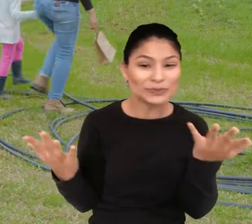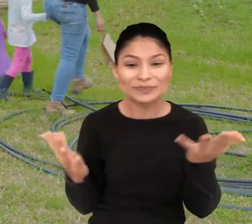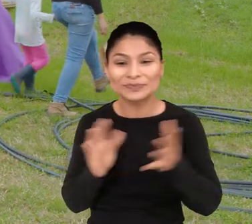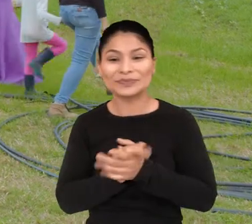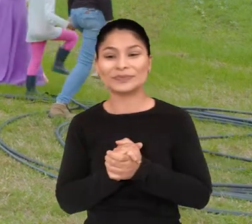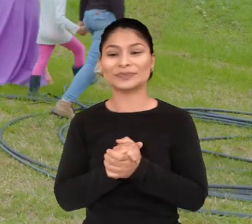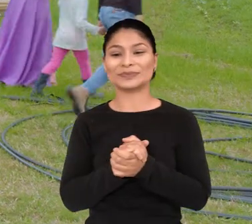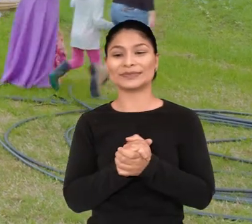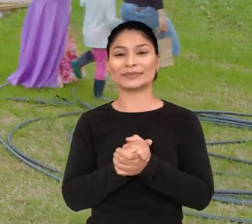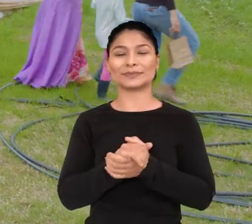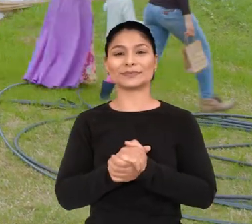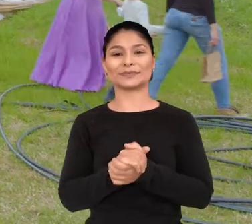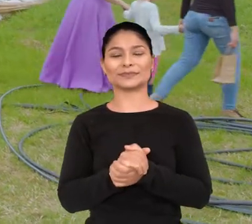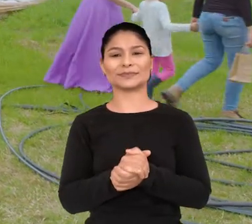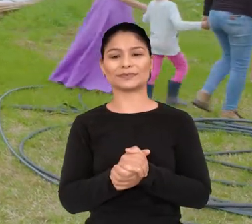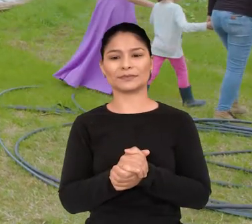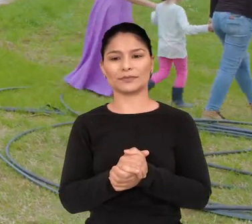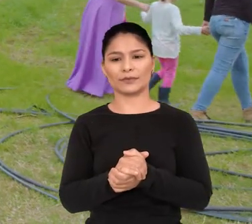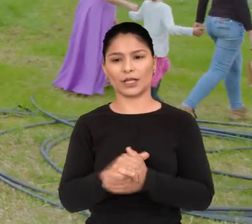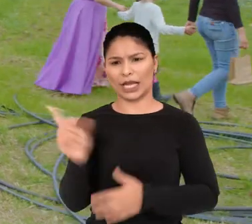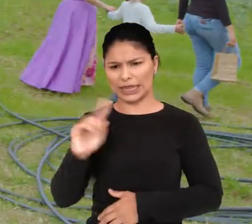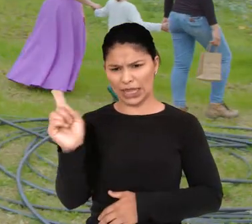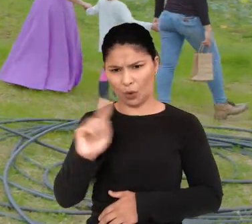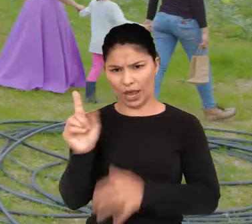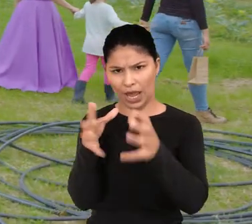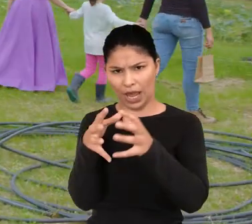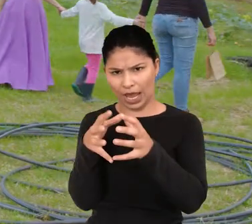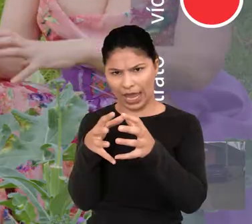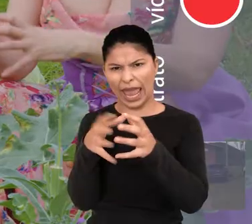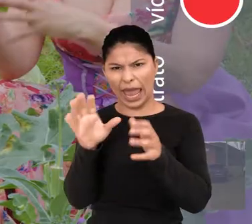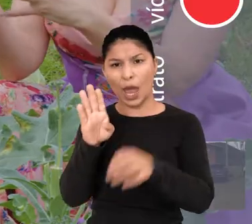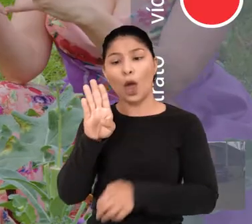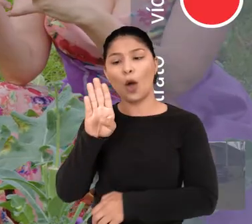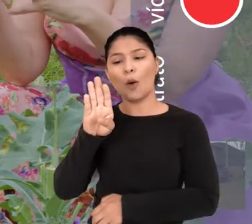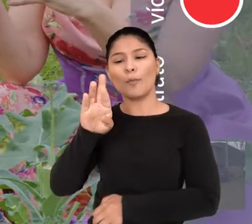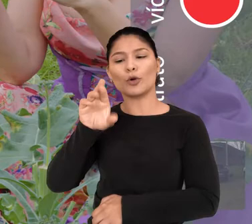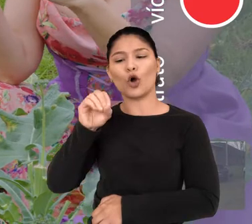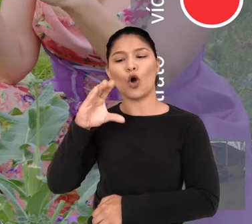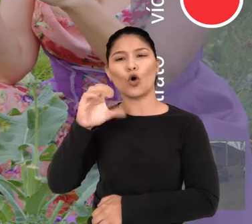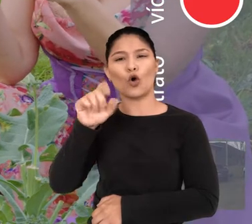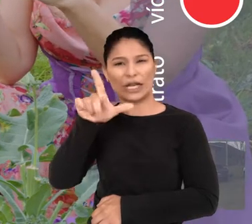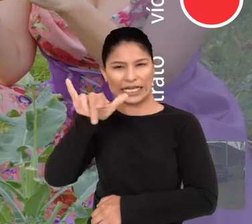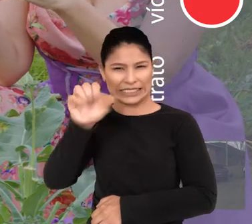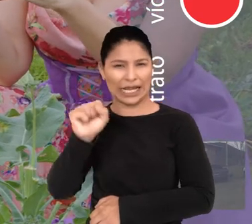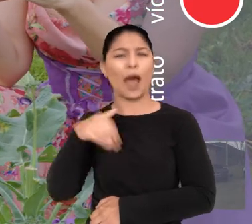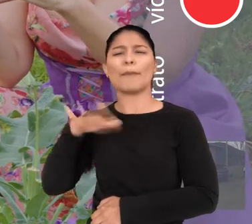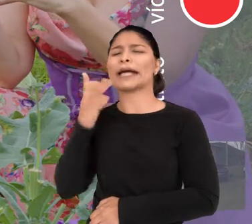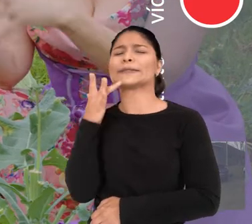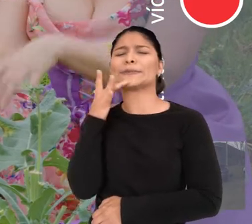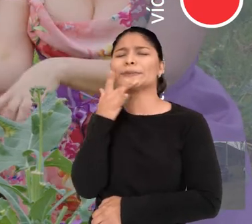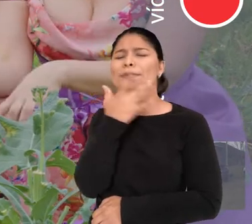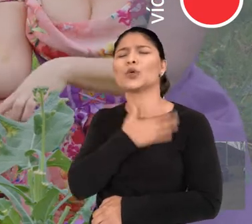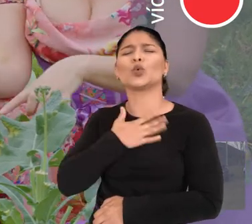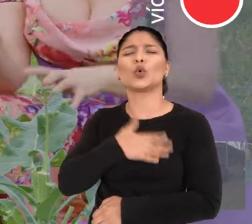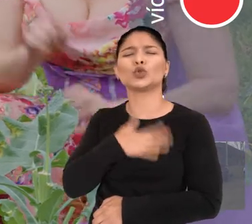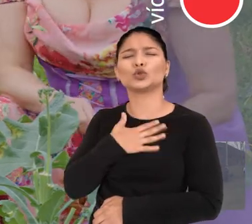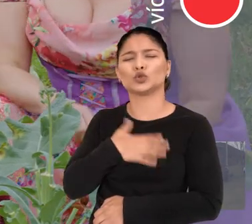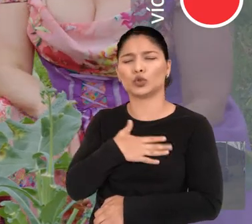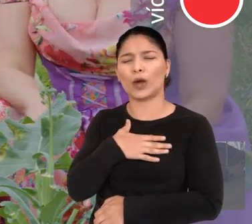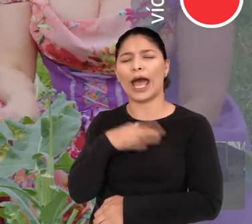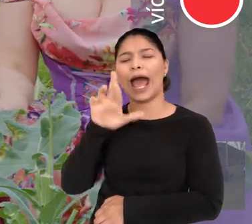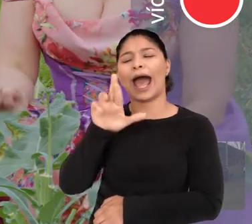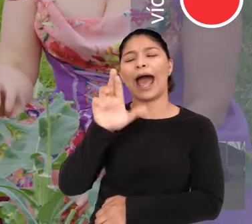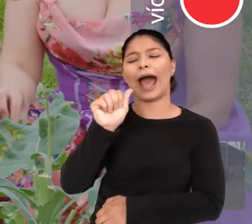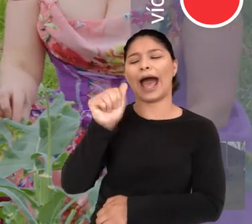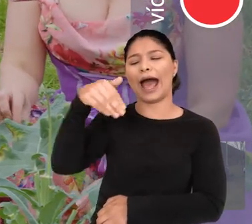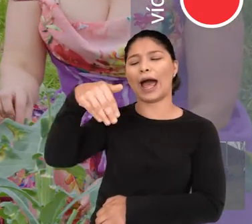não é o da cachoprinha Que ela fechada Não, esse é o brócolis E é o gostosinho